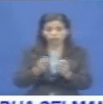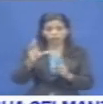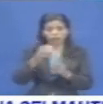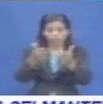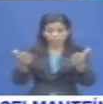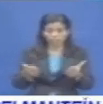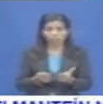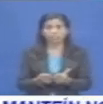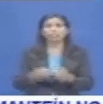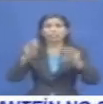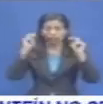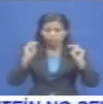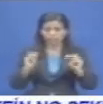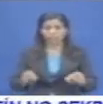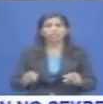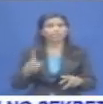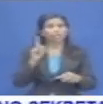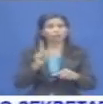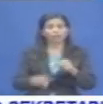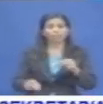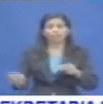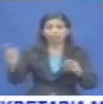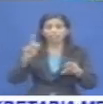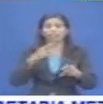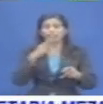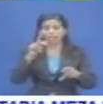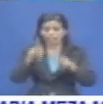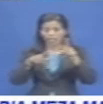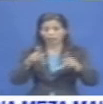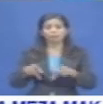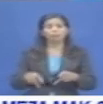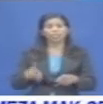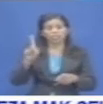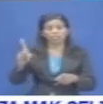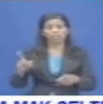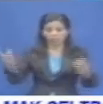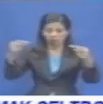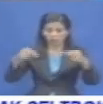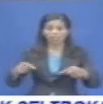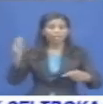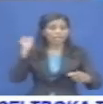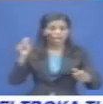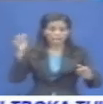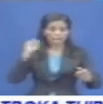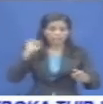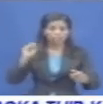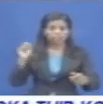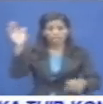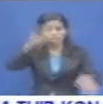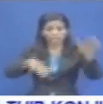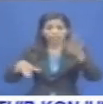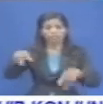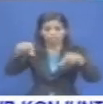para tenke la bele aturiza emaru mane beke mai haris tangene o tesia ya arbir o soe fer arbir o ami sei